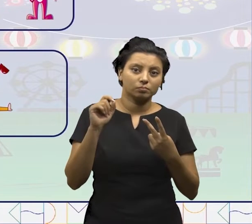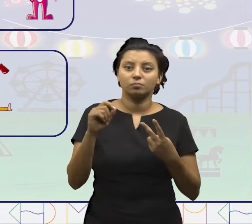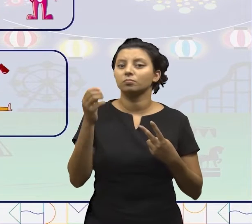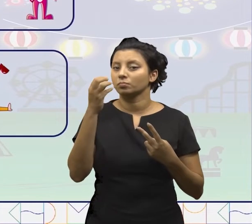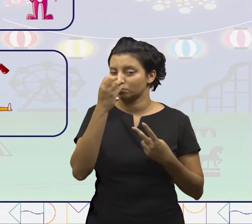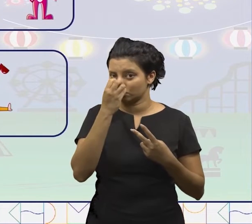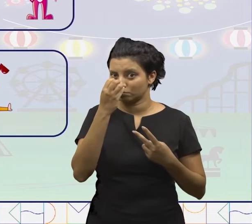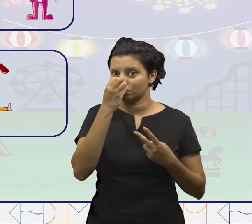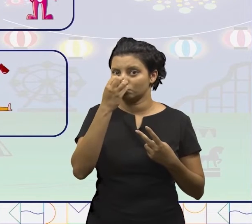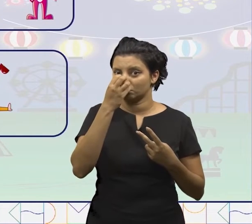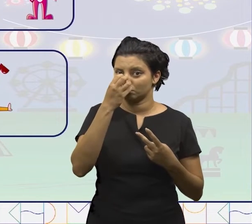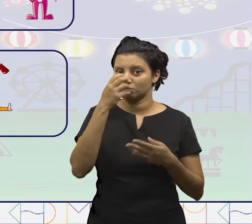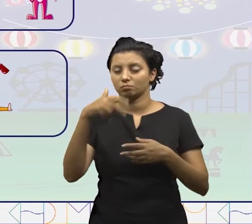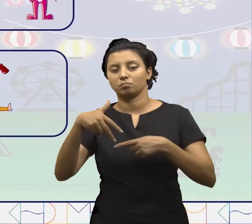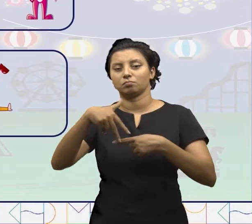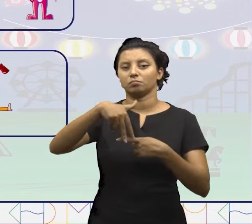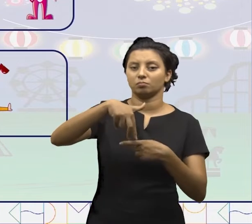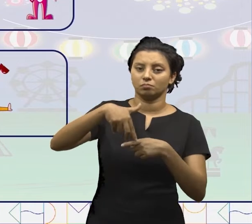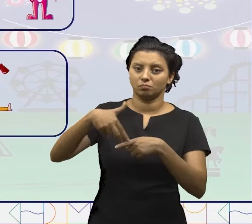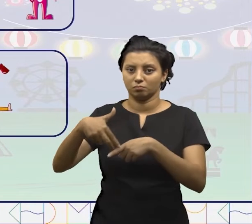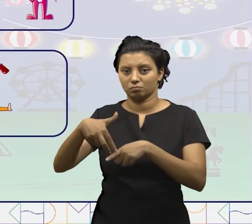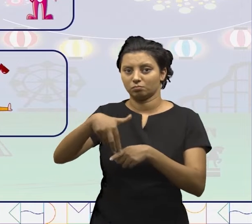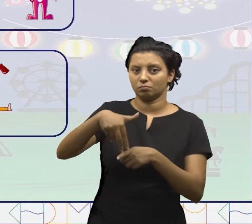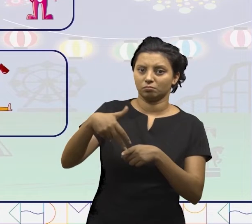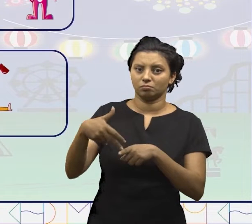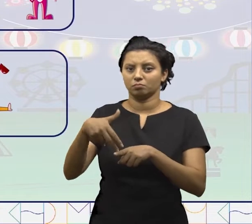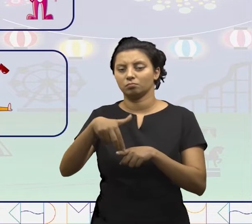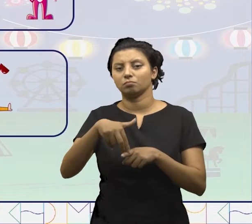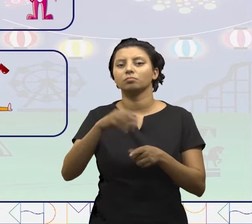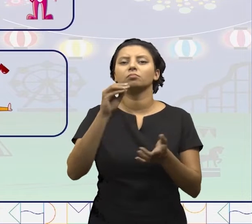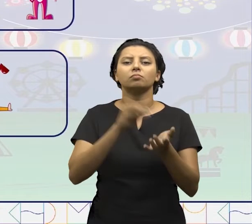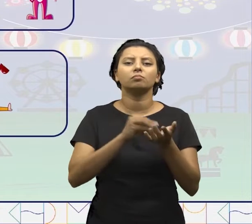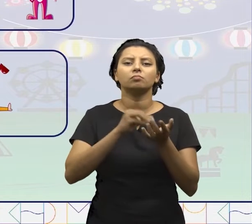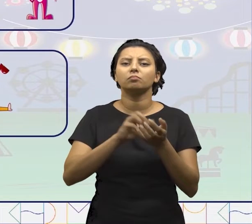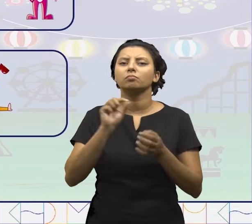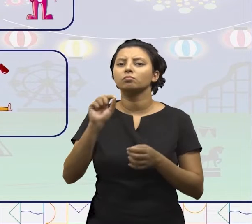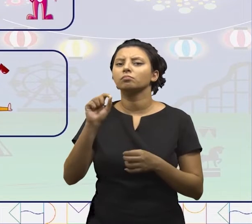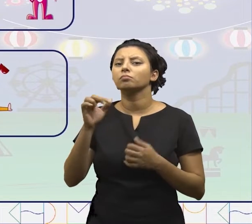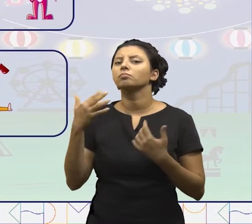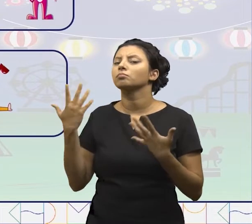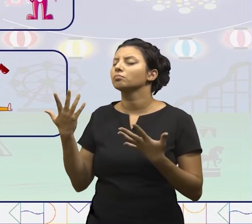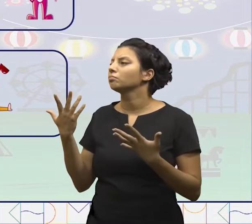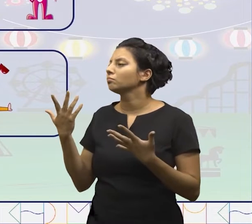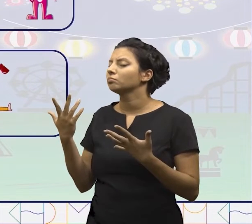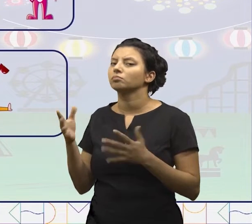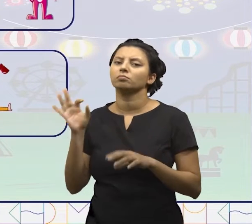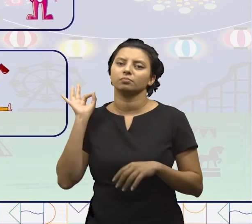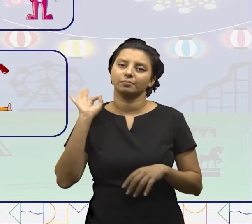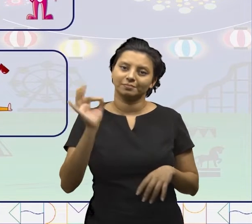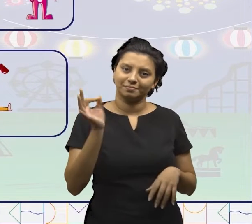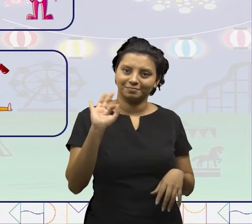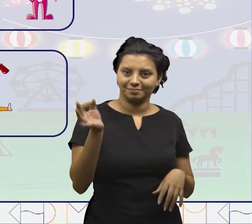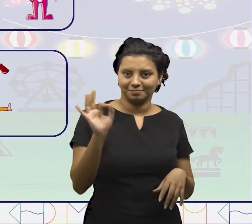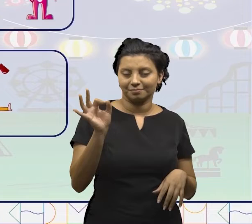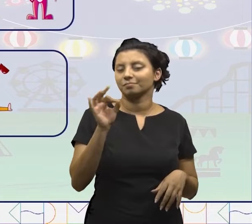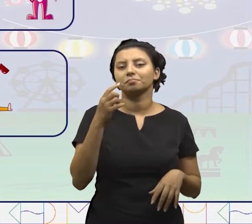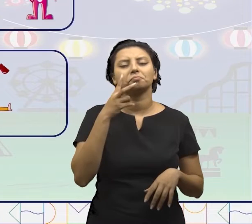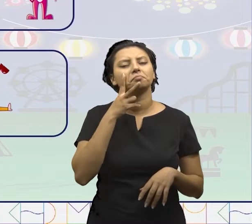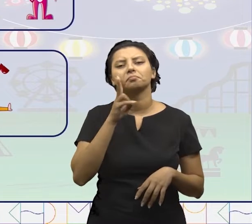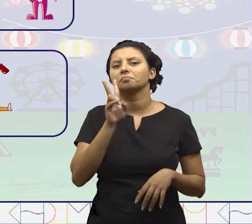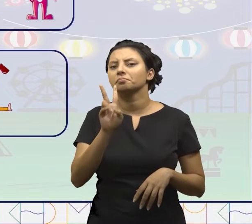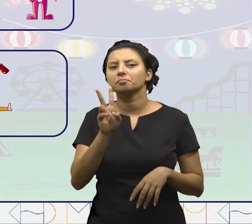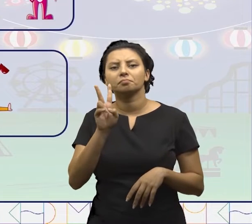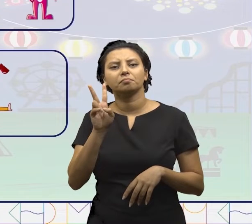do palhaço da corda bamba, mas tá faltando mais um aí. Qual é, você sabe? Isso mesmo, ela